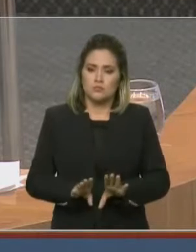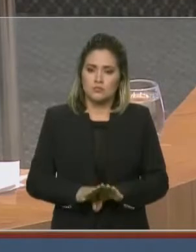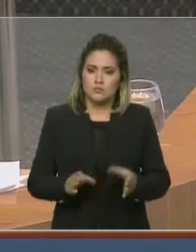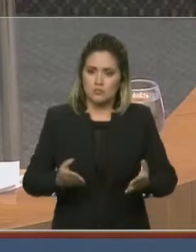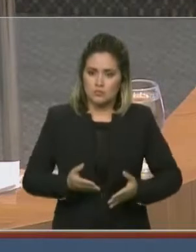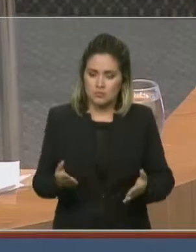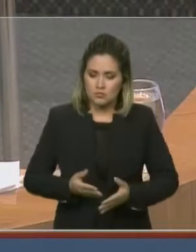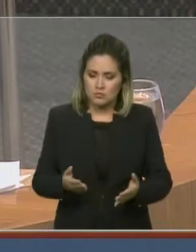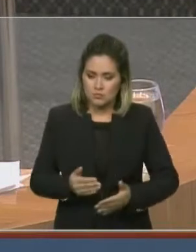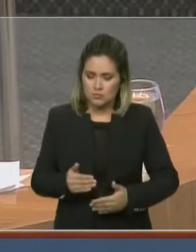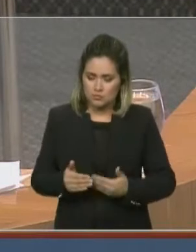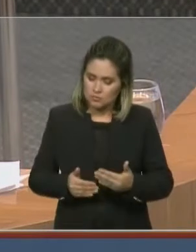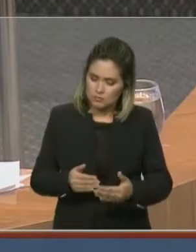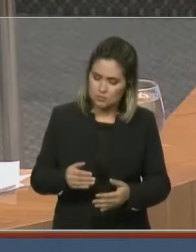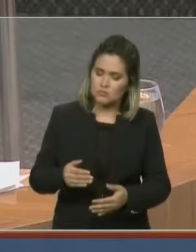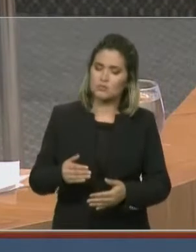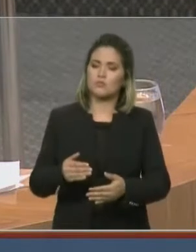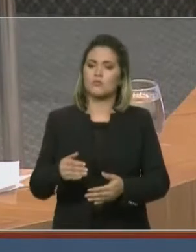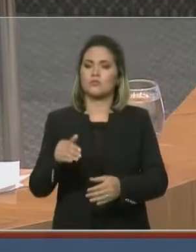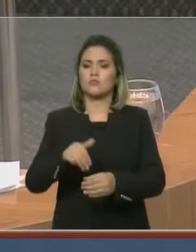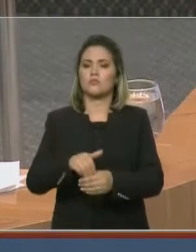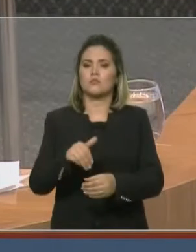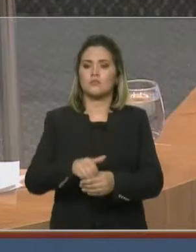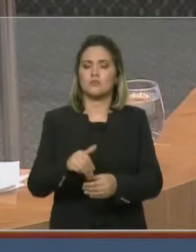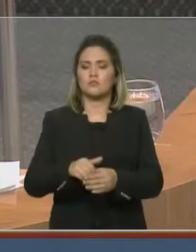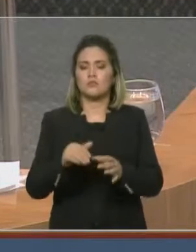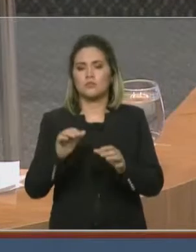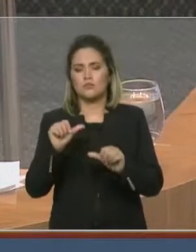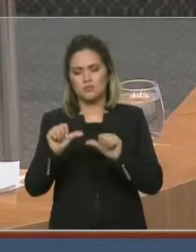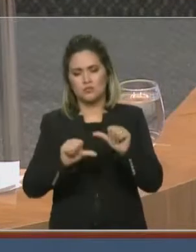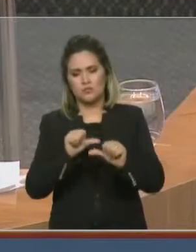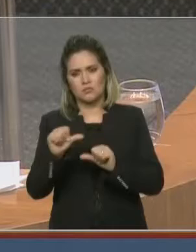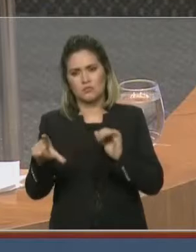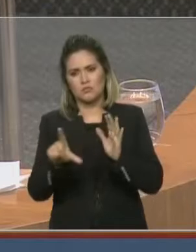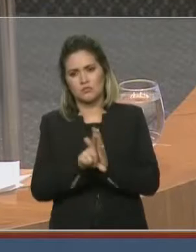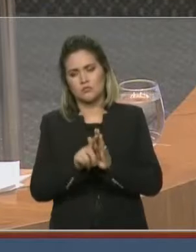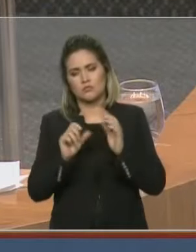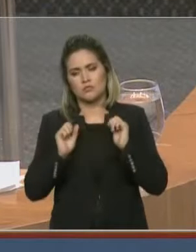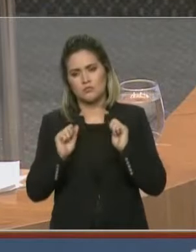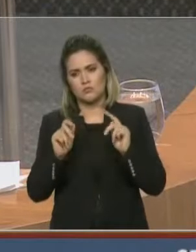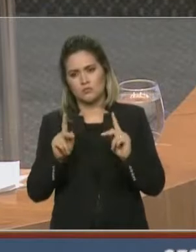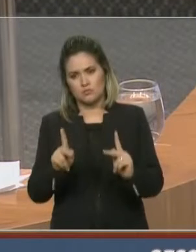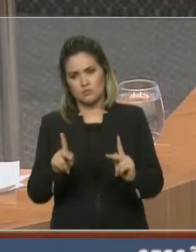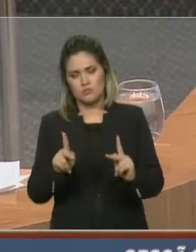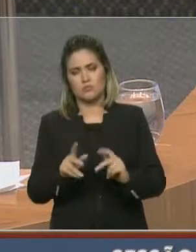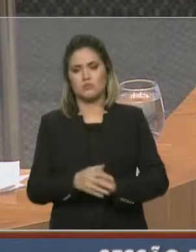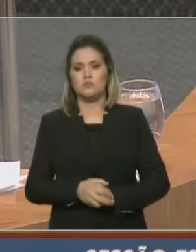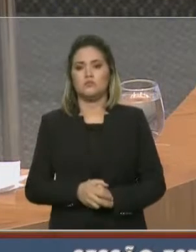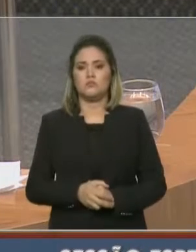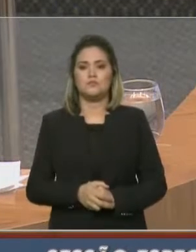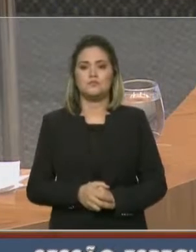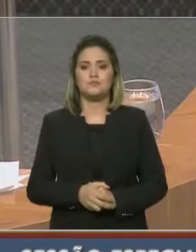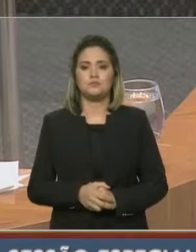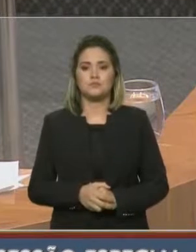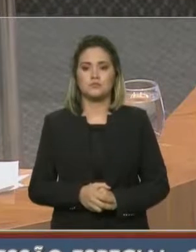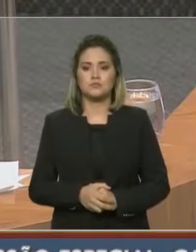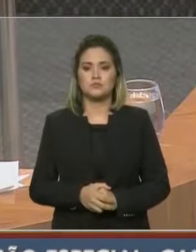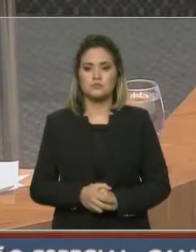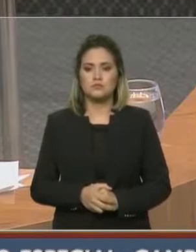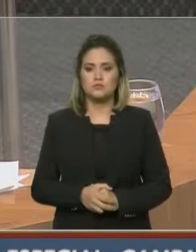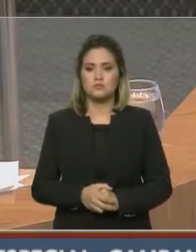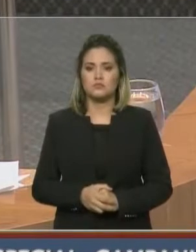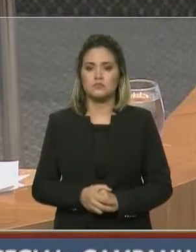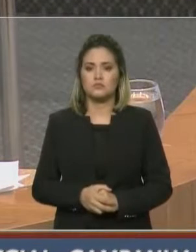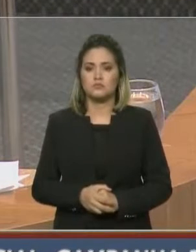dos Deputados, já em tramitação, a reforma da Previdência, que, da forma como está sendo colocada, ela